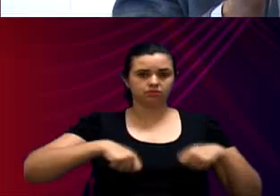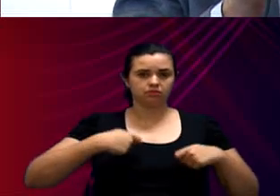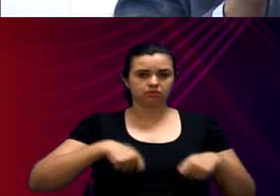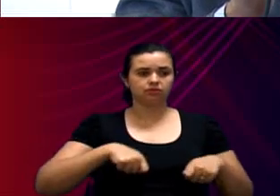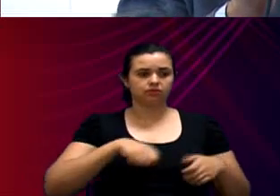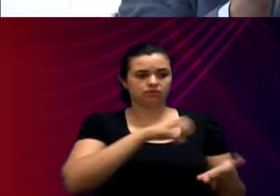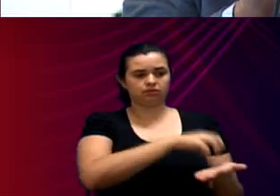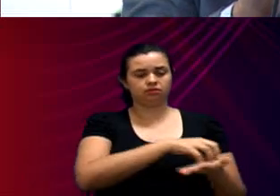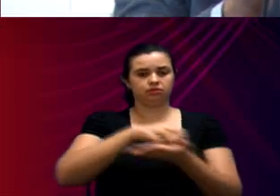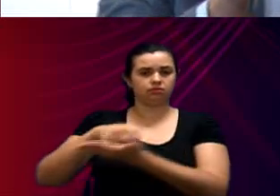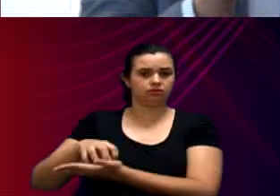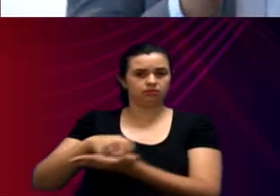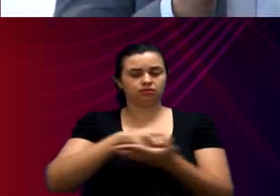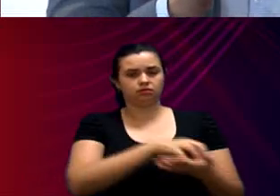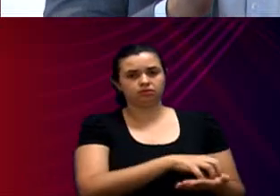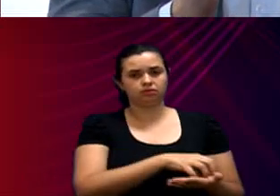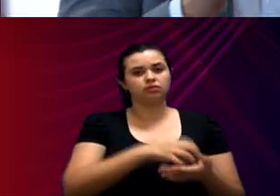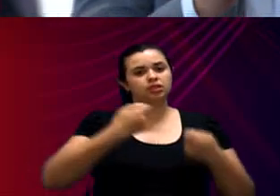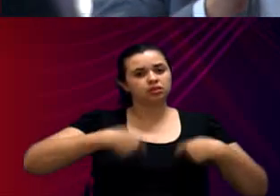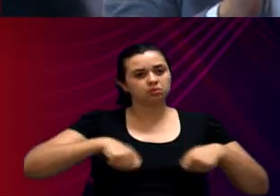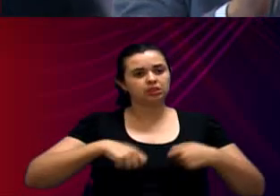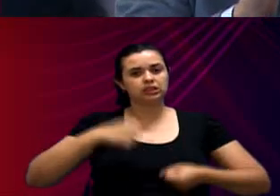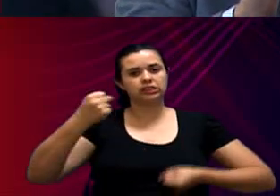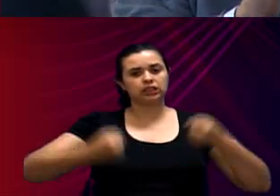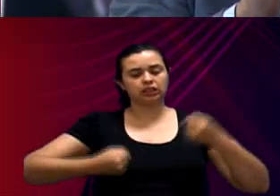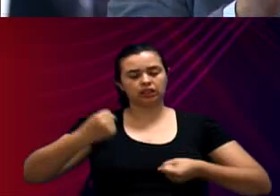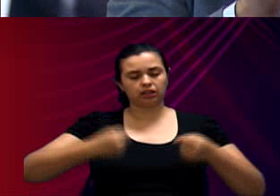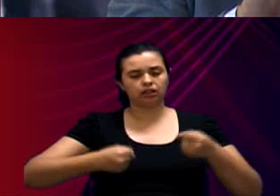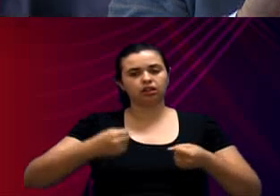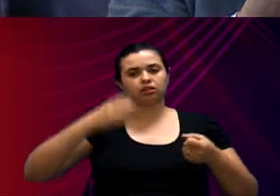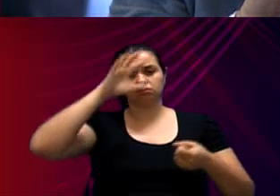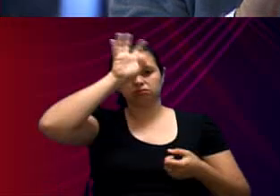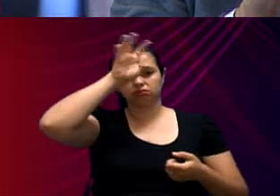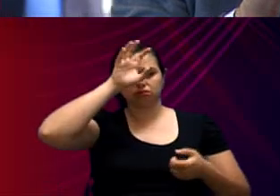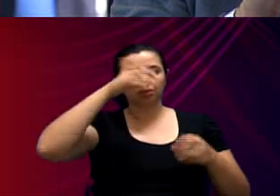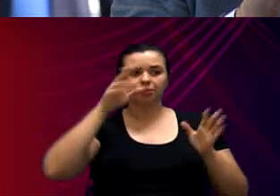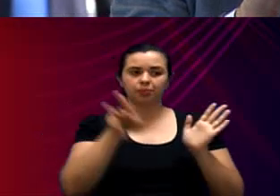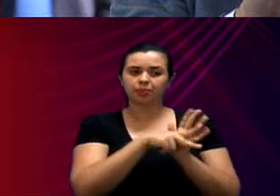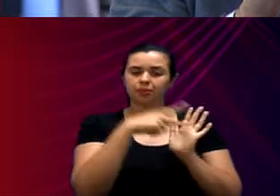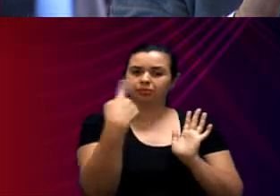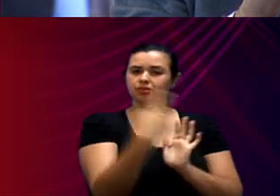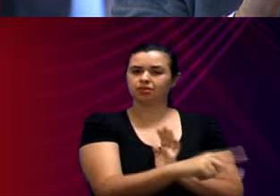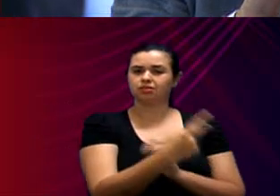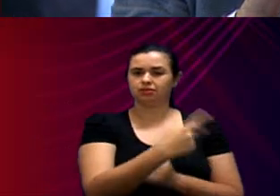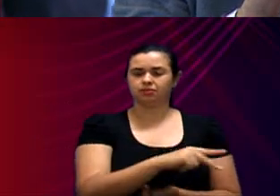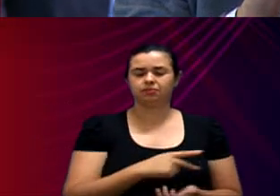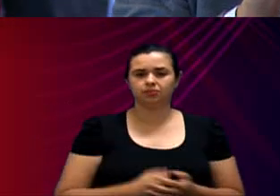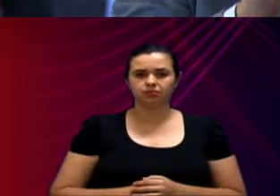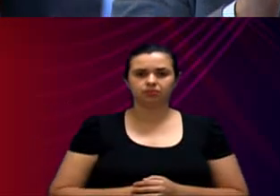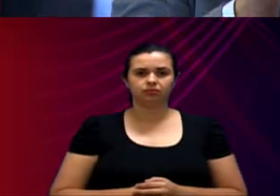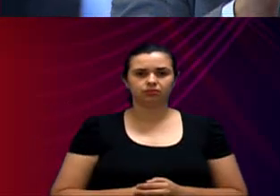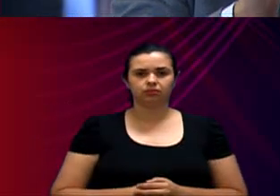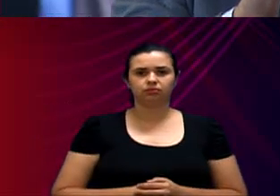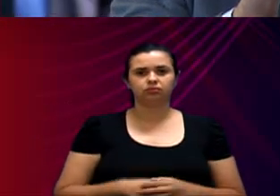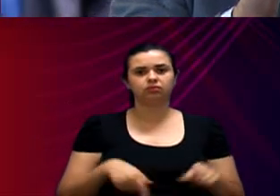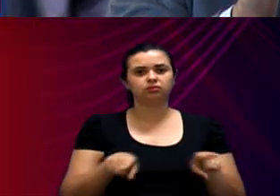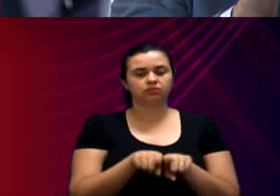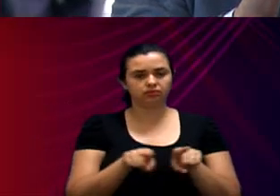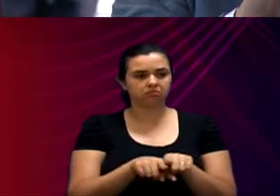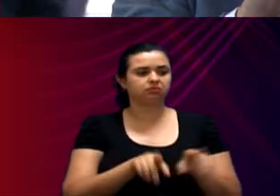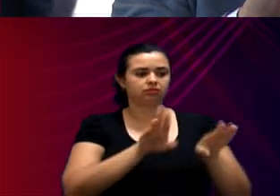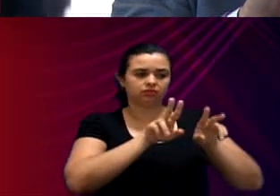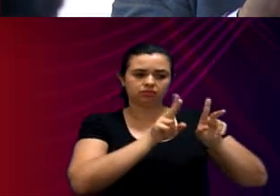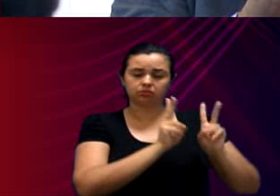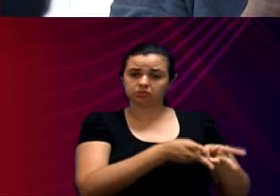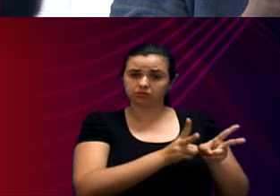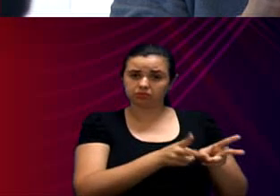enquanto por as pessoas isso que a gente lá brigou guardam pra ter ambulância 4, fixa 5, lá. 6 horas, é? Elas continuam sendo muito bem tratadas. E lembrando que esse